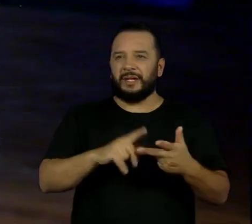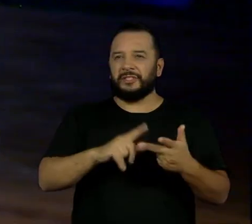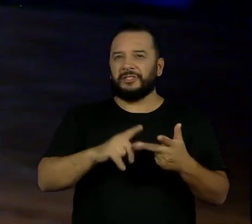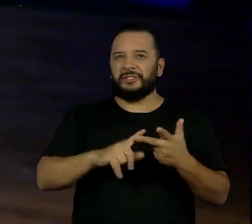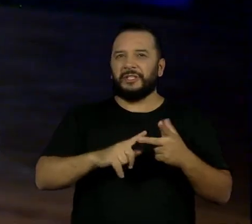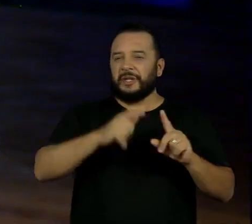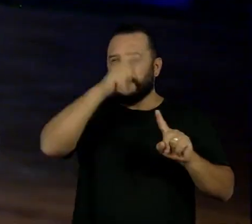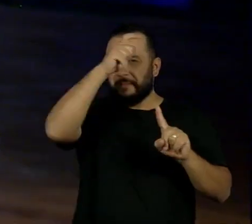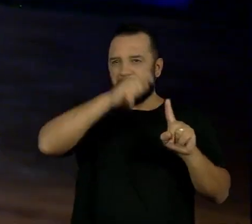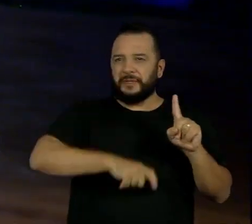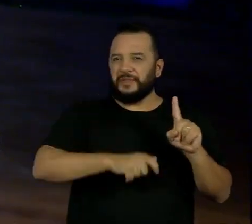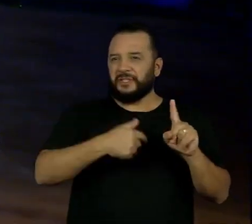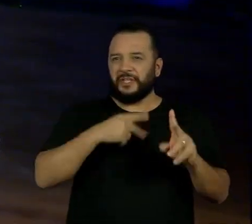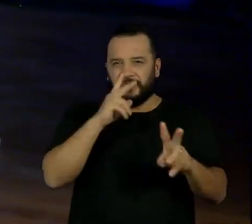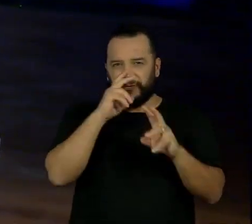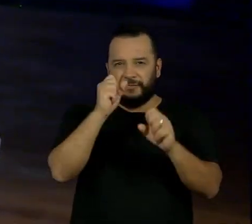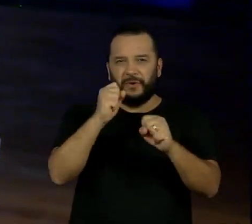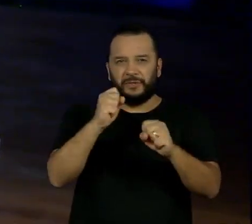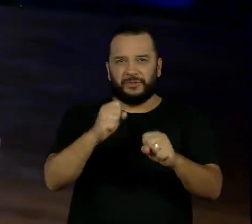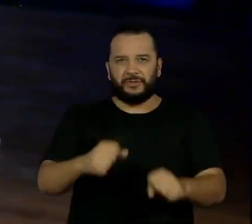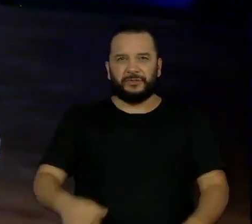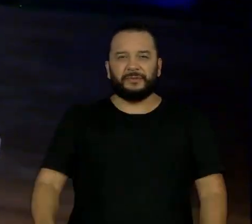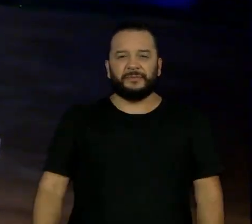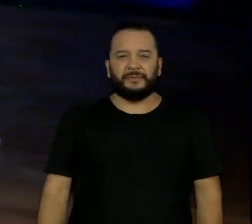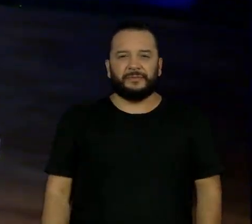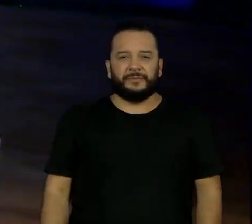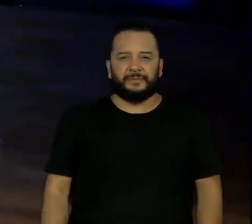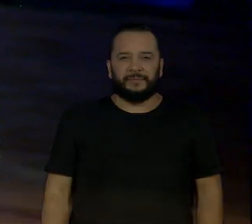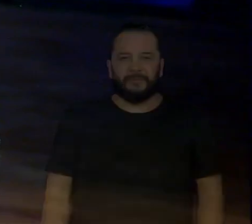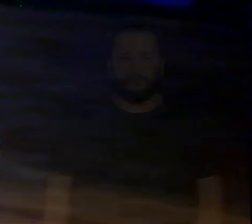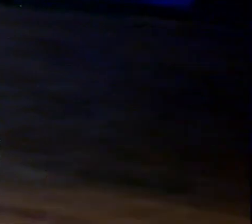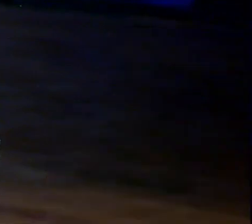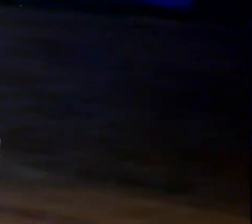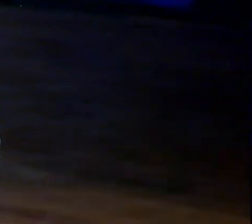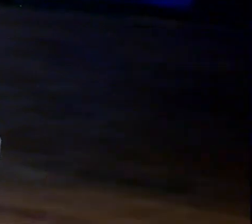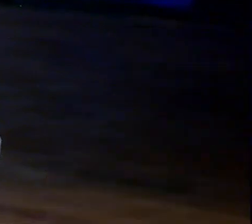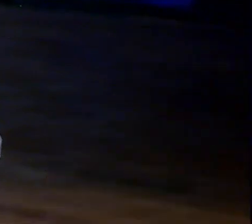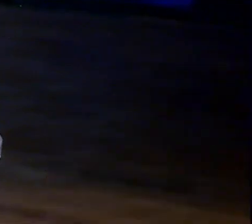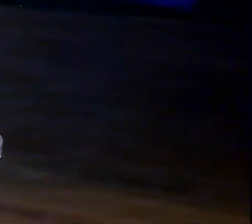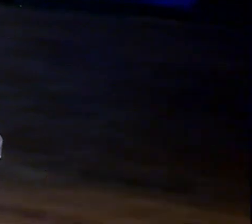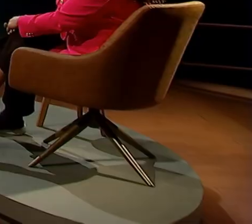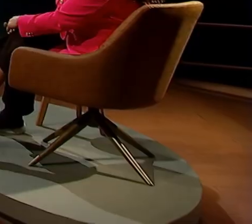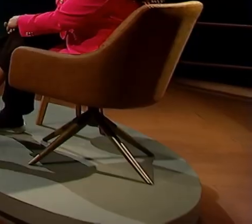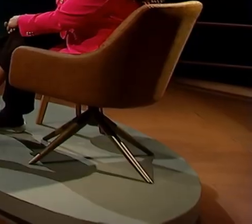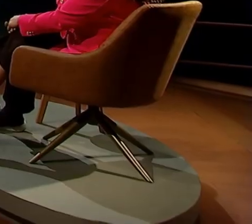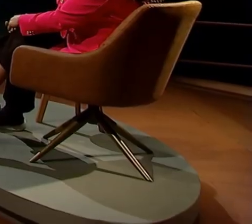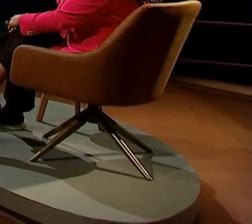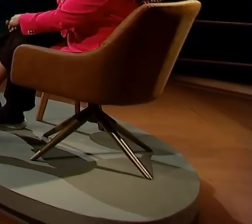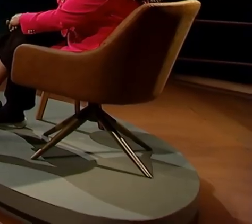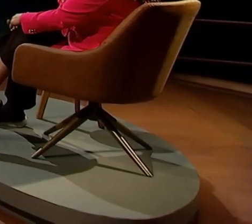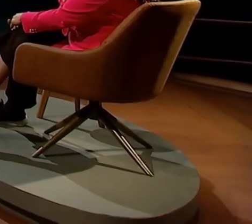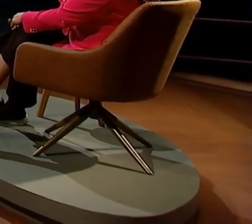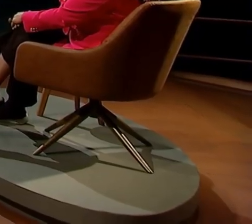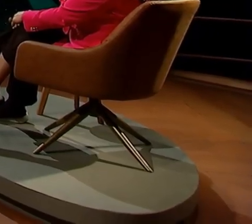personalidade. Na avenida deixei lá a minha fala, minha opinião.